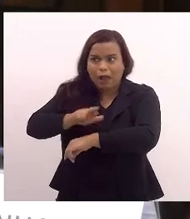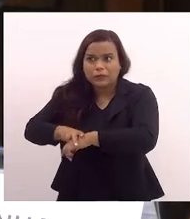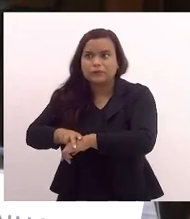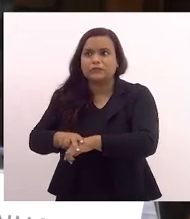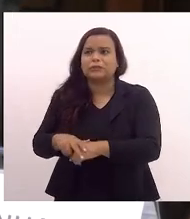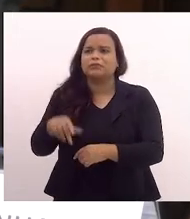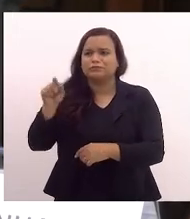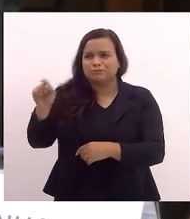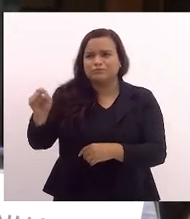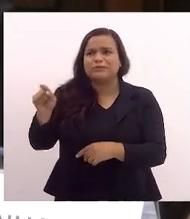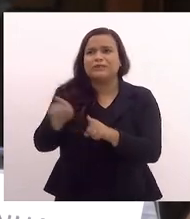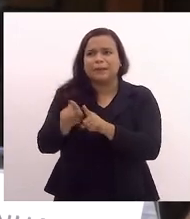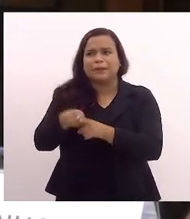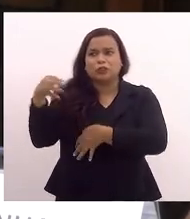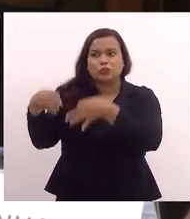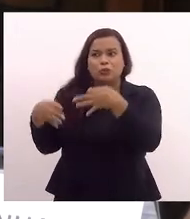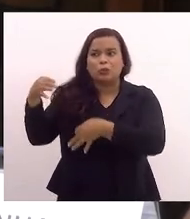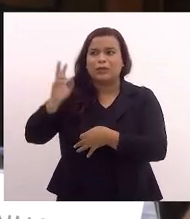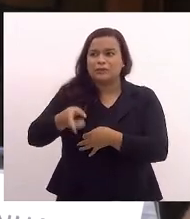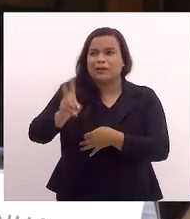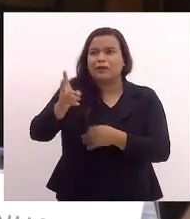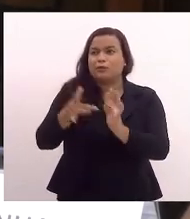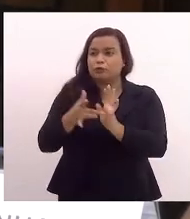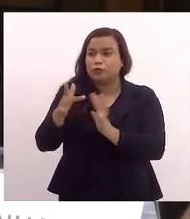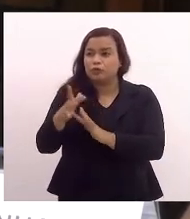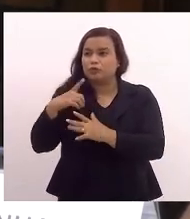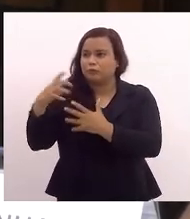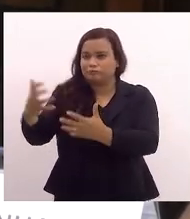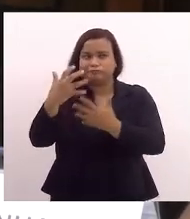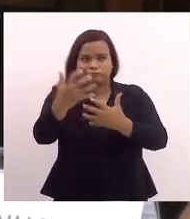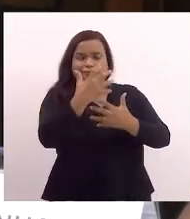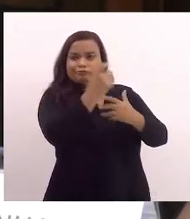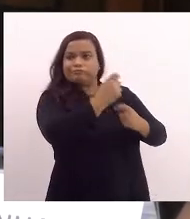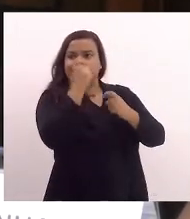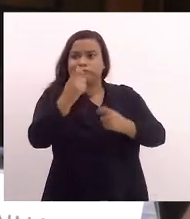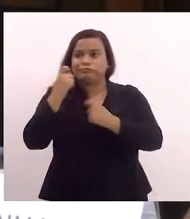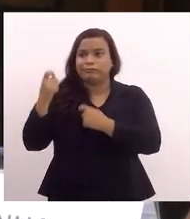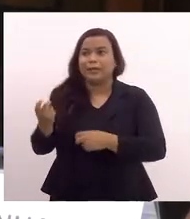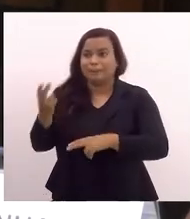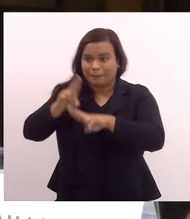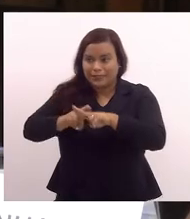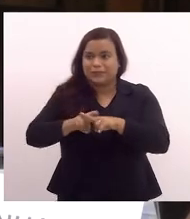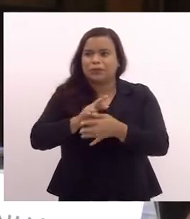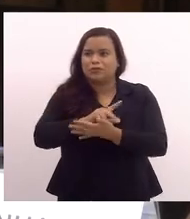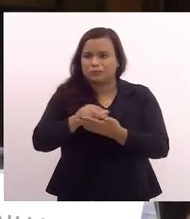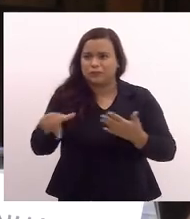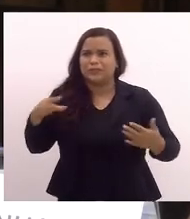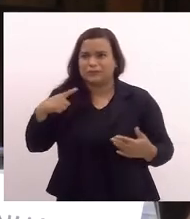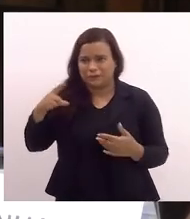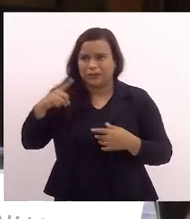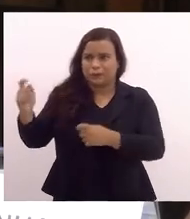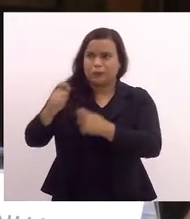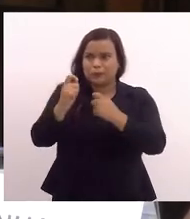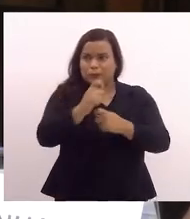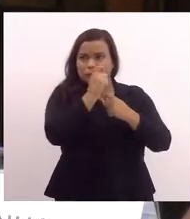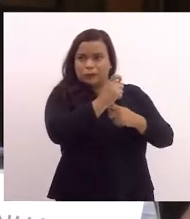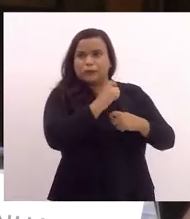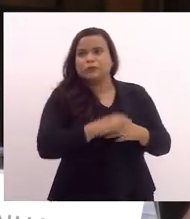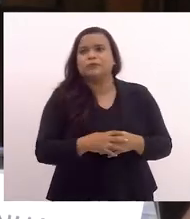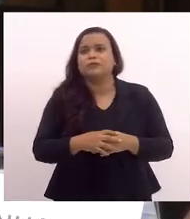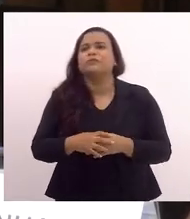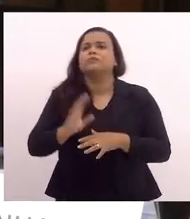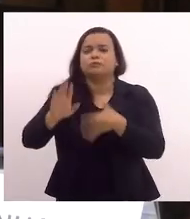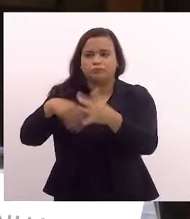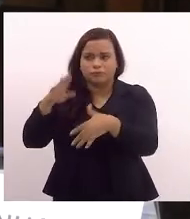Jesus viveu sob a ameaça constante de prisão, os textos relatam isso, e foi,